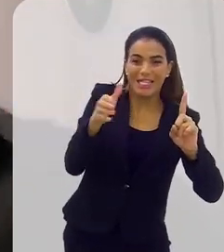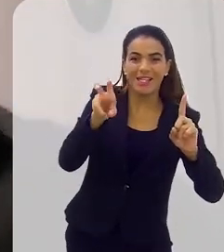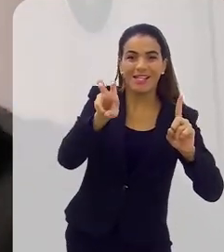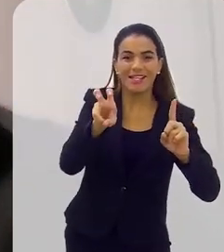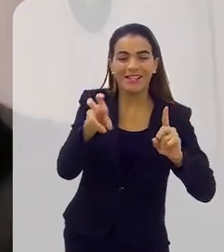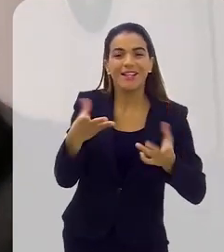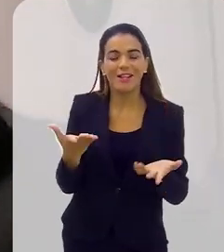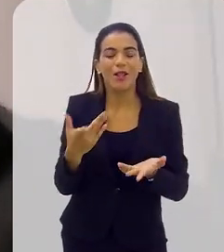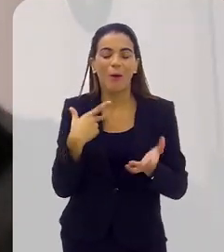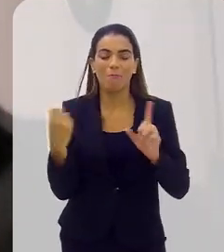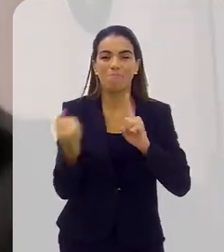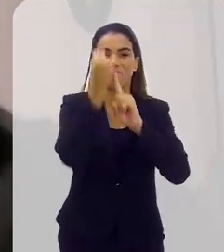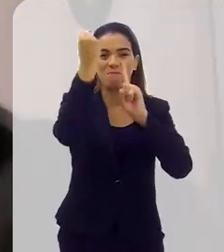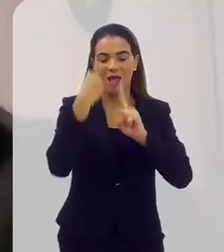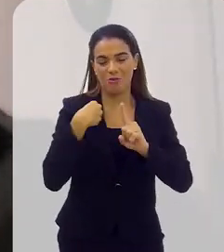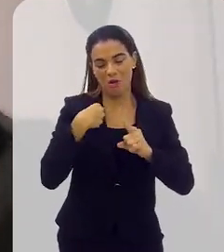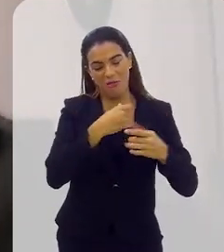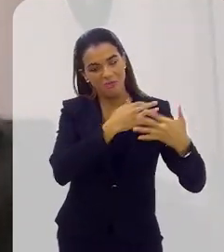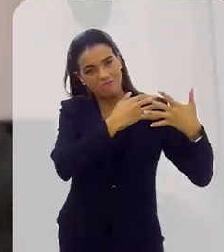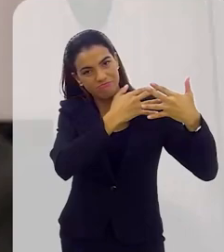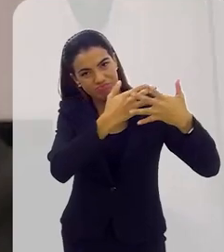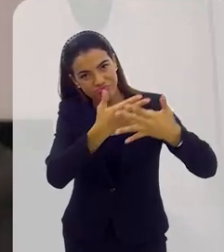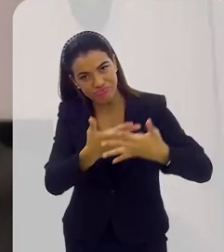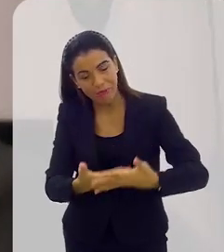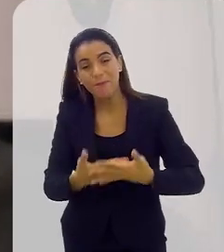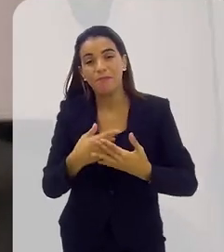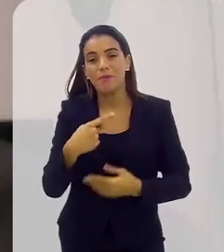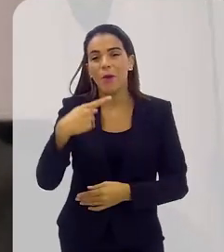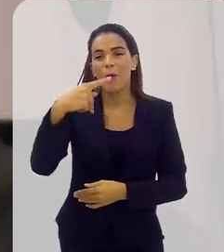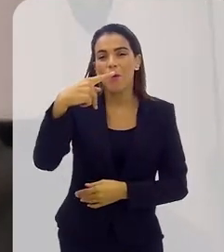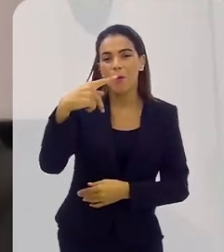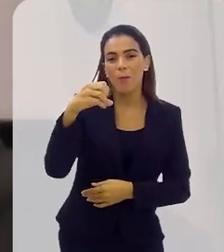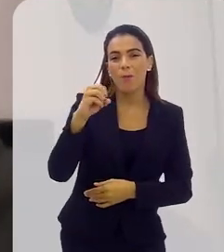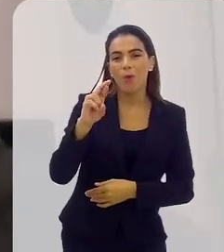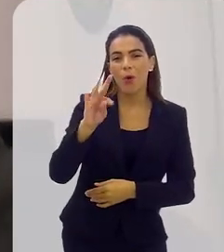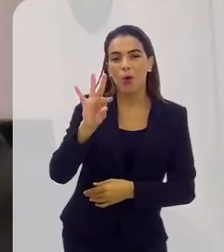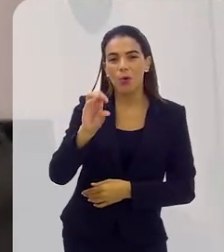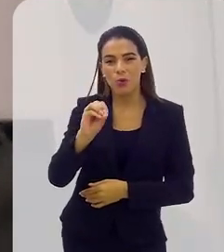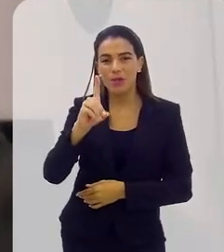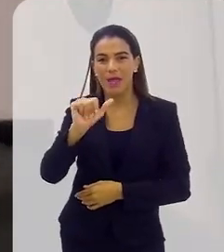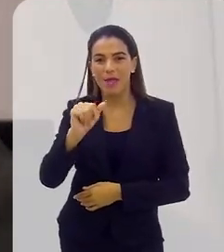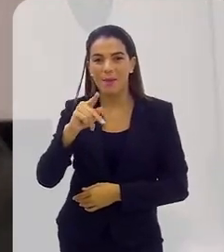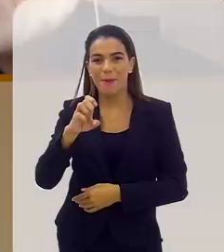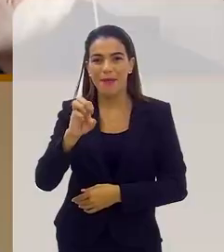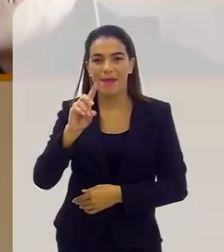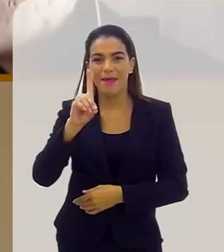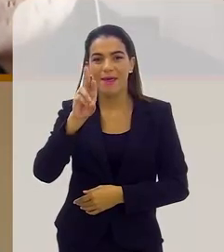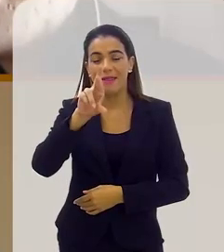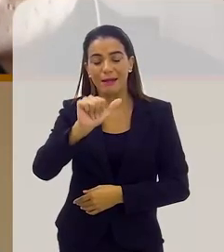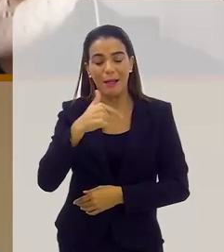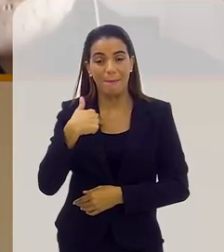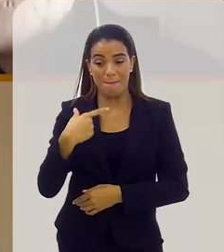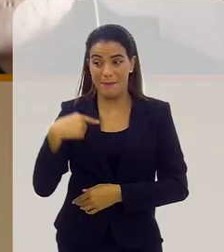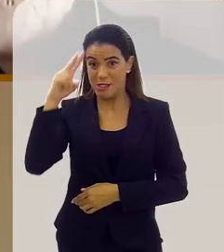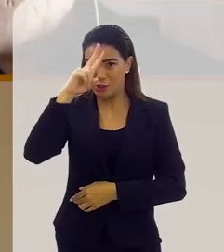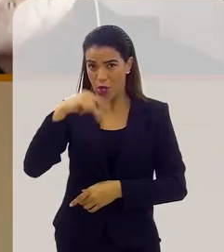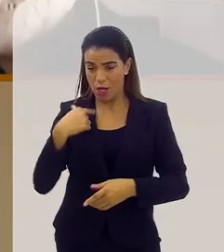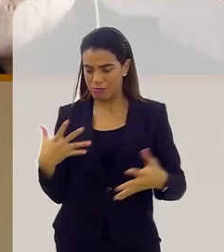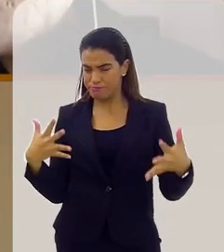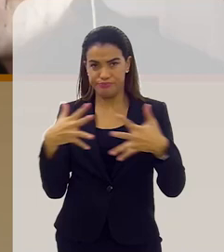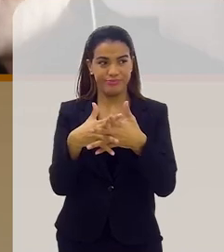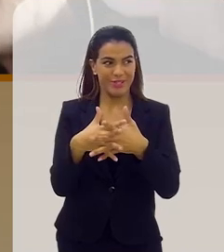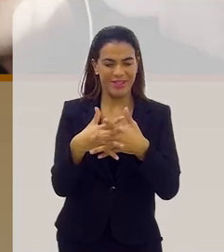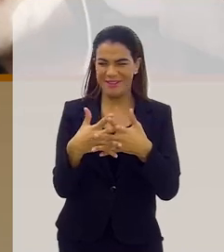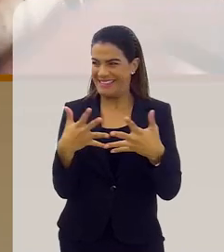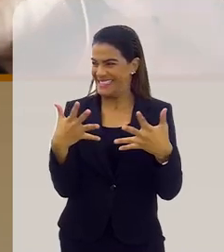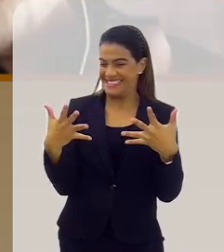lugar da loucura. E é um enredo que marcou muito a minha trajetória. Então a Porto da Pedra e a minha história se confundem, né? Se confundem.